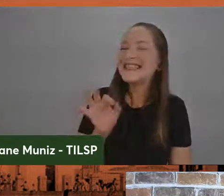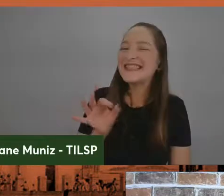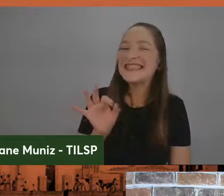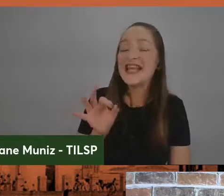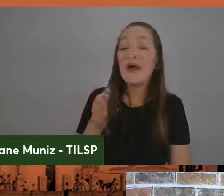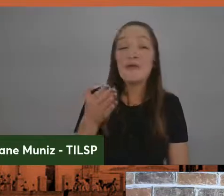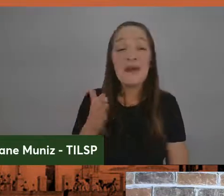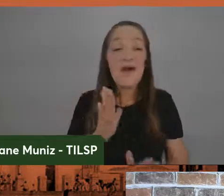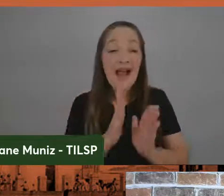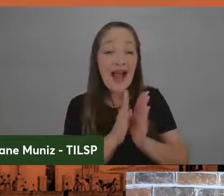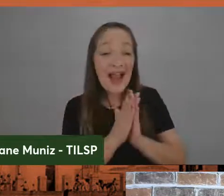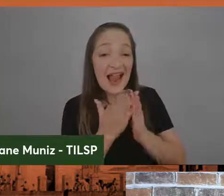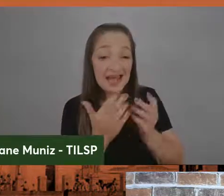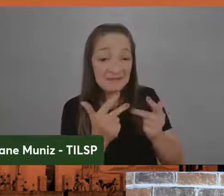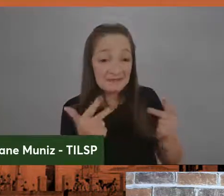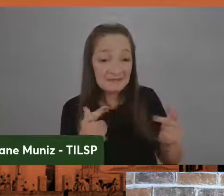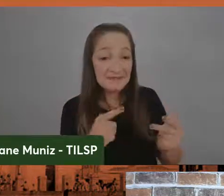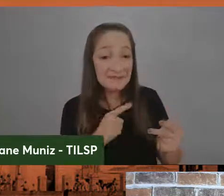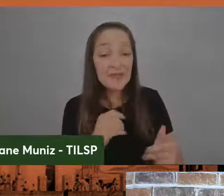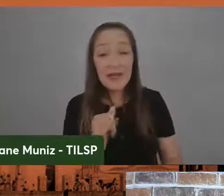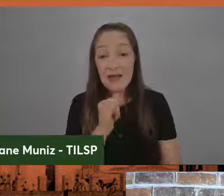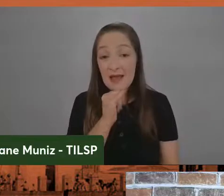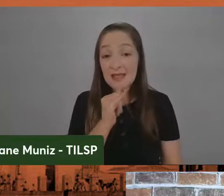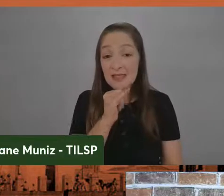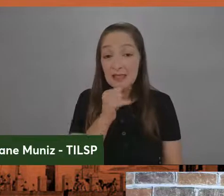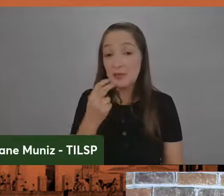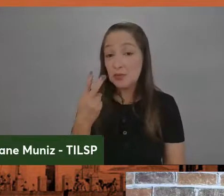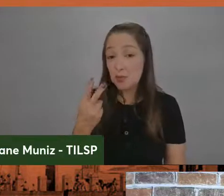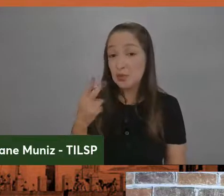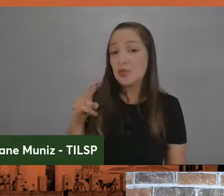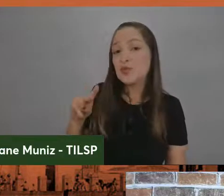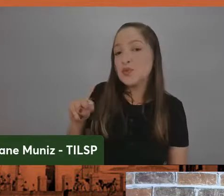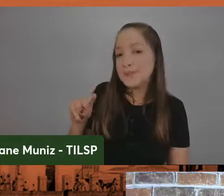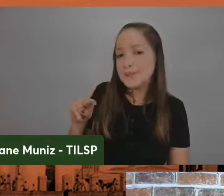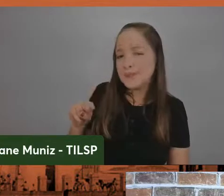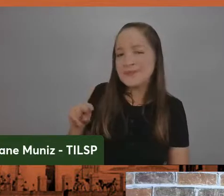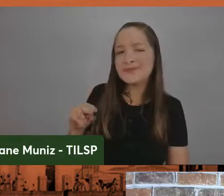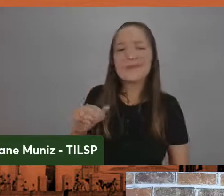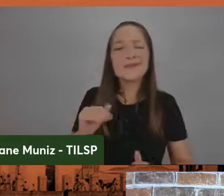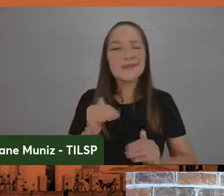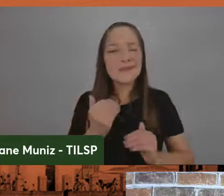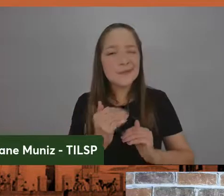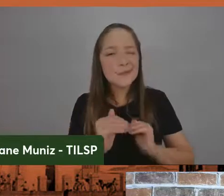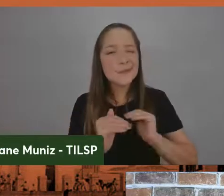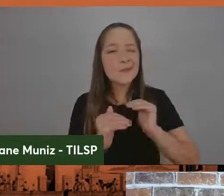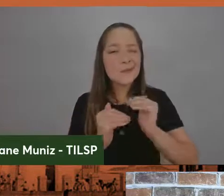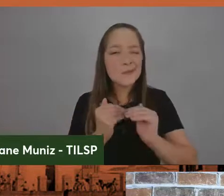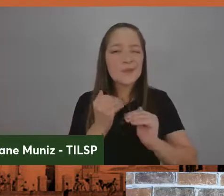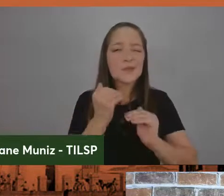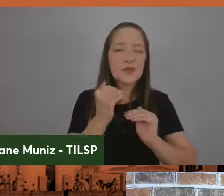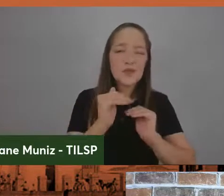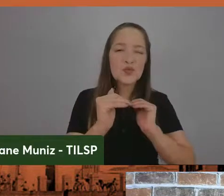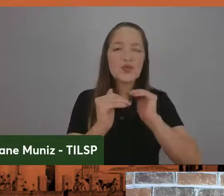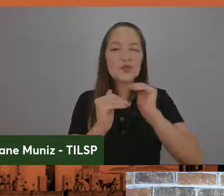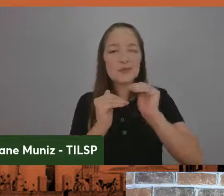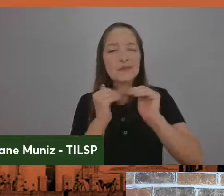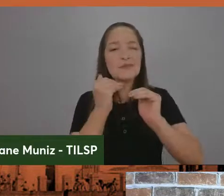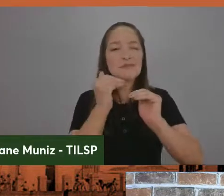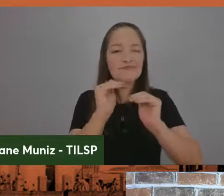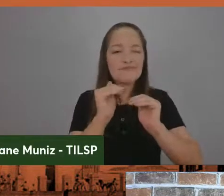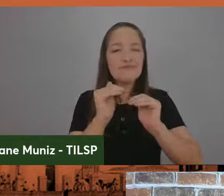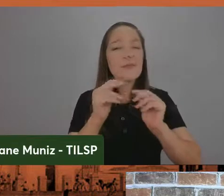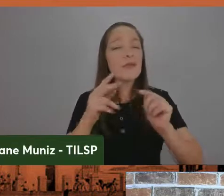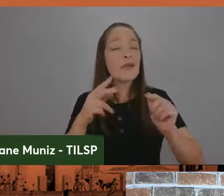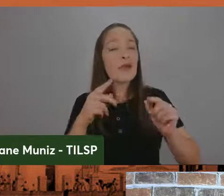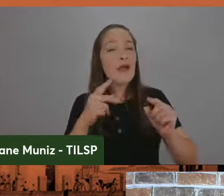livros, eu vou dar o exemplo do Dois Irmãos, que todo o processo, quer dizer, com